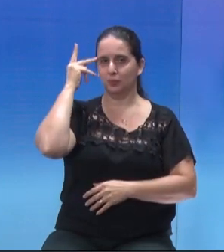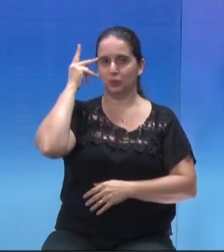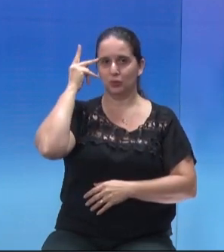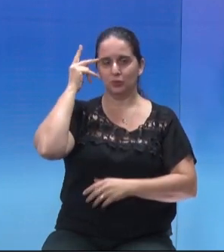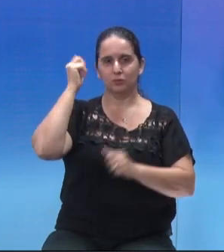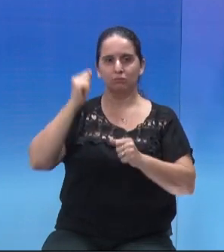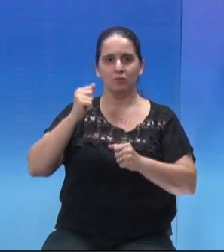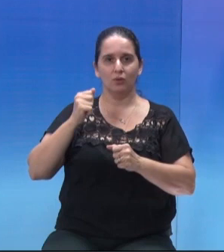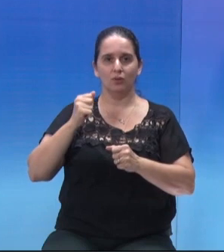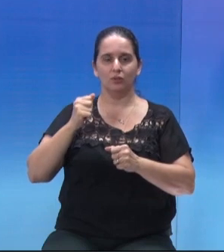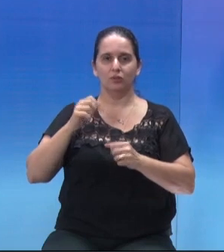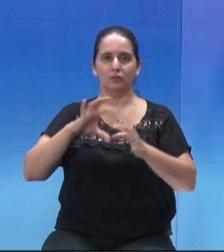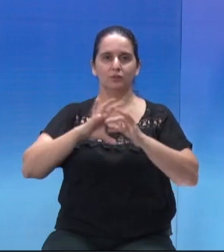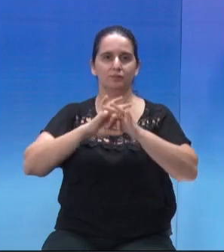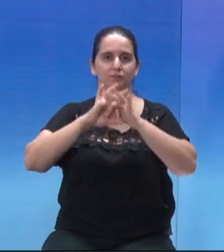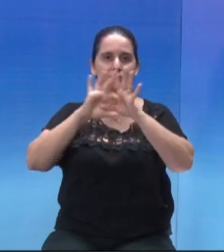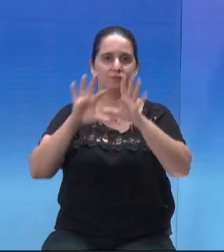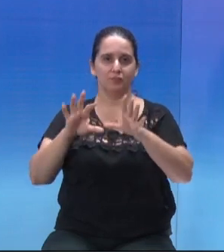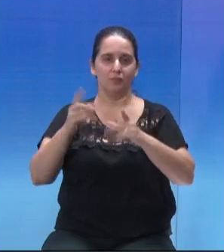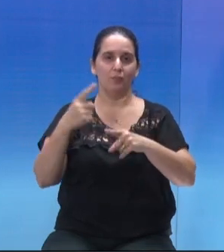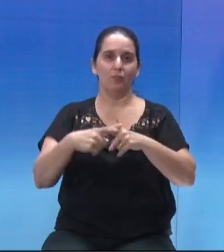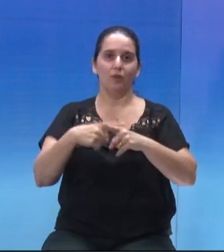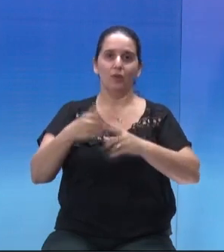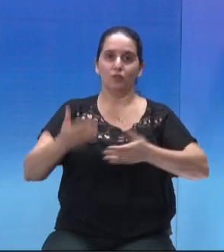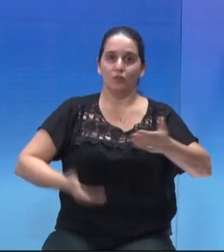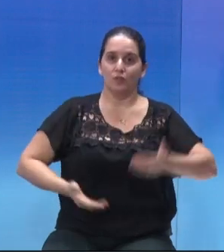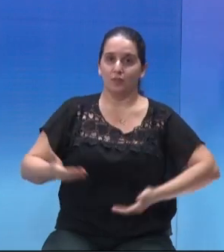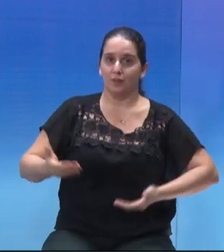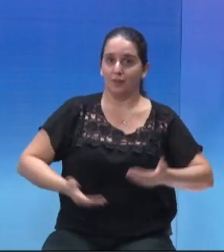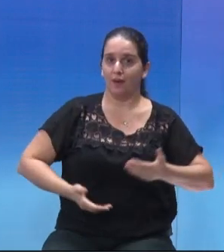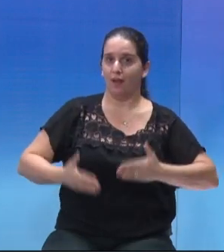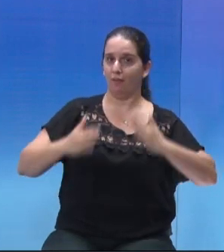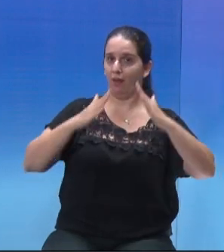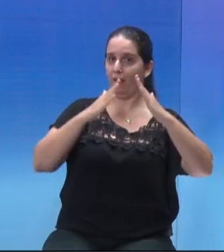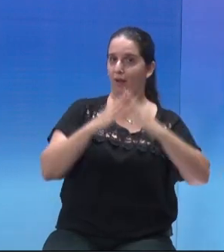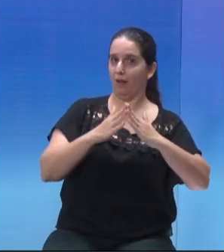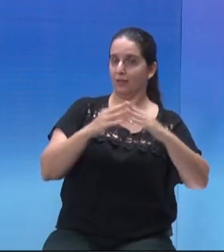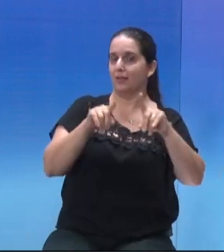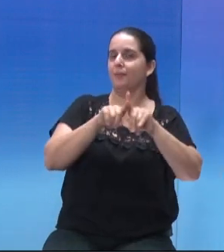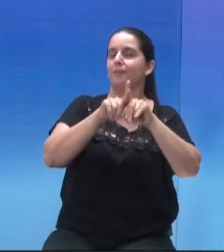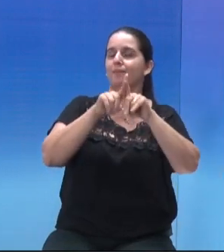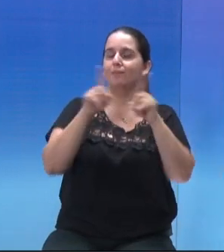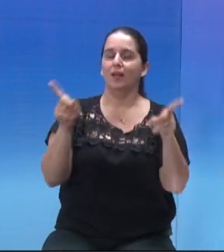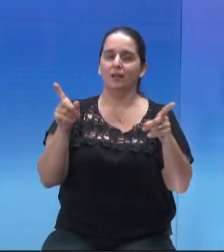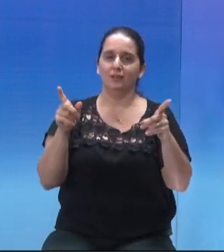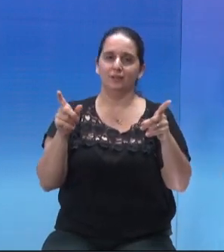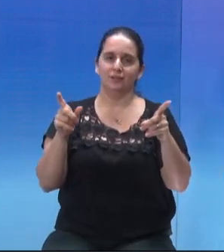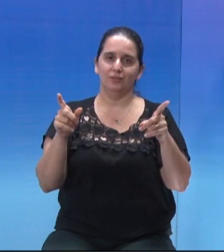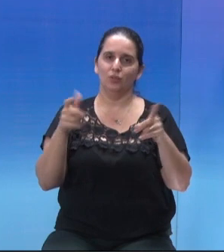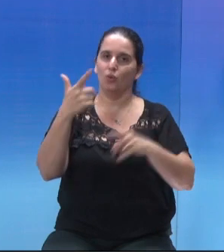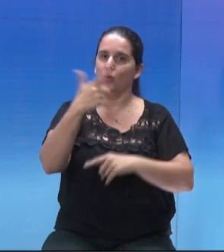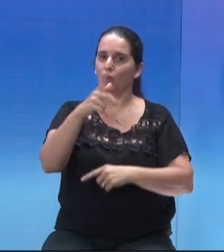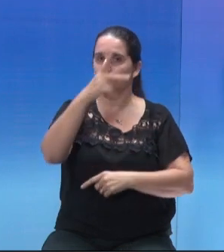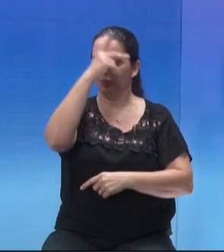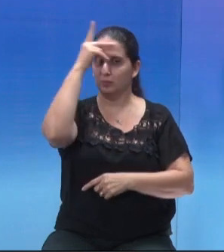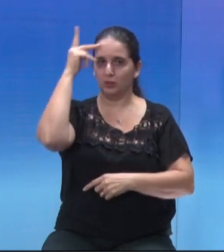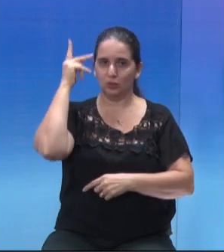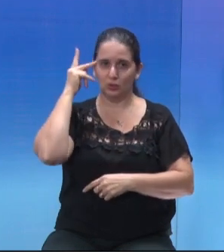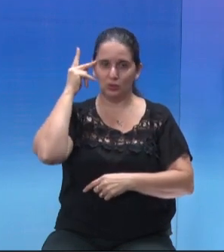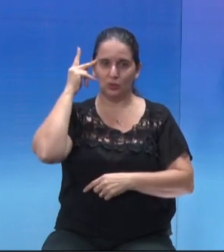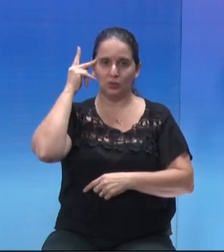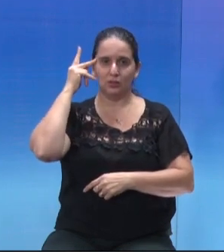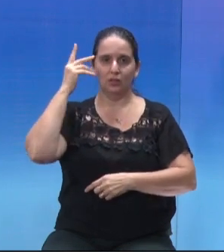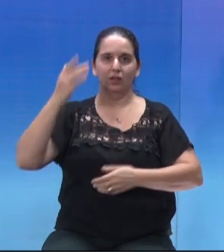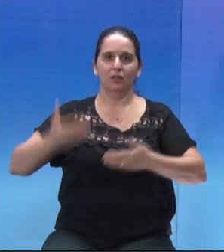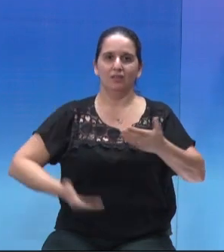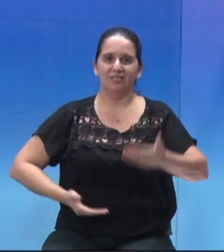bem seus escravos, escravo doméstico, escravo de dentro de casa, né? Mas, infelizmente, outros escravos